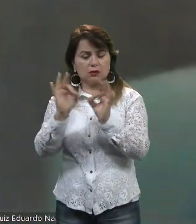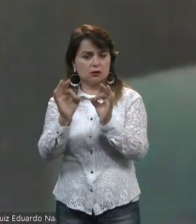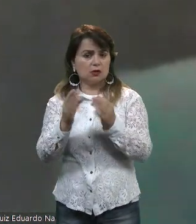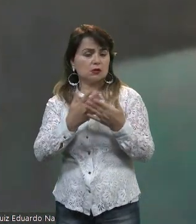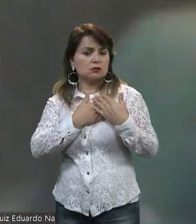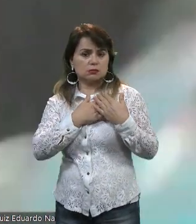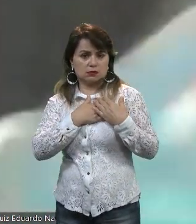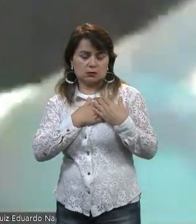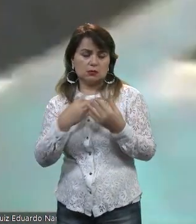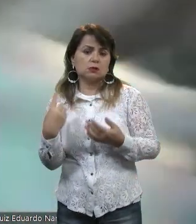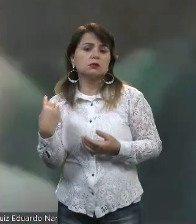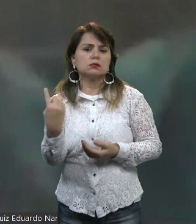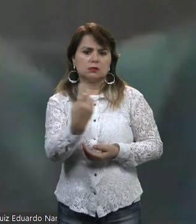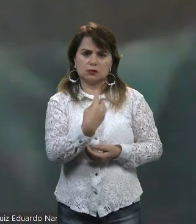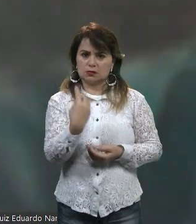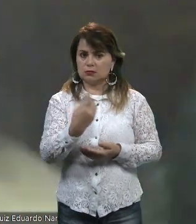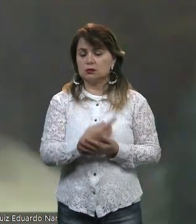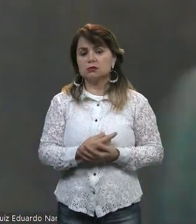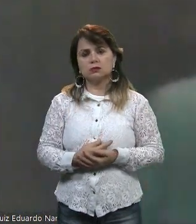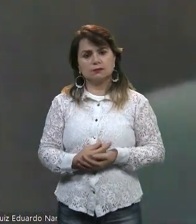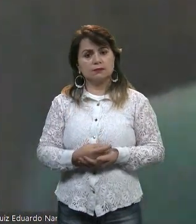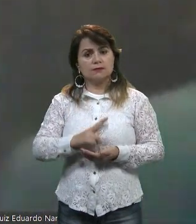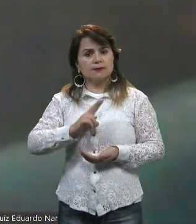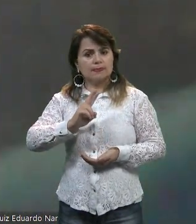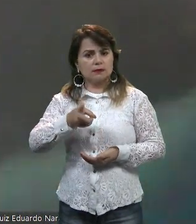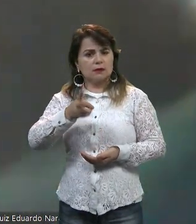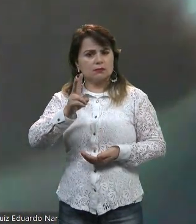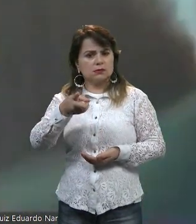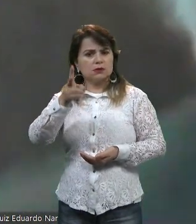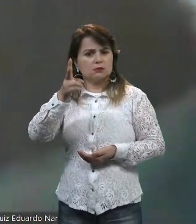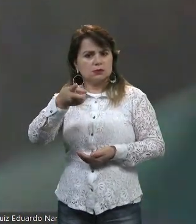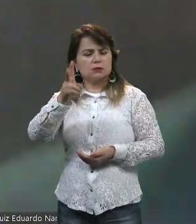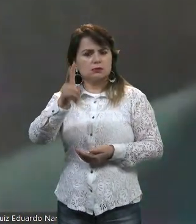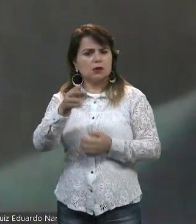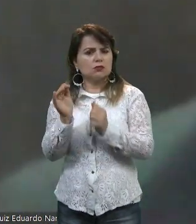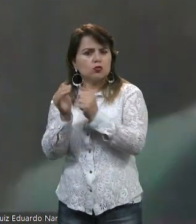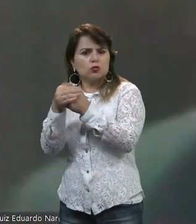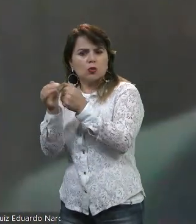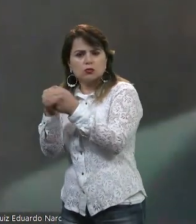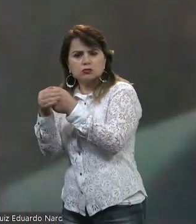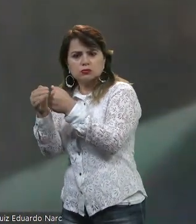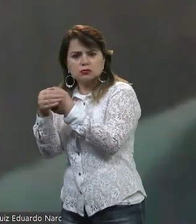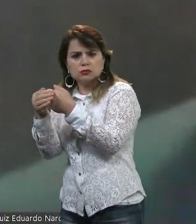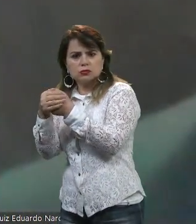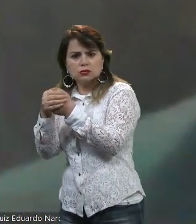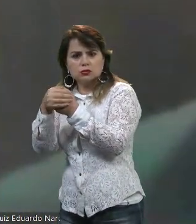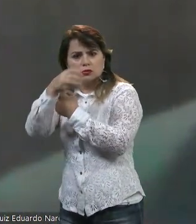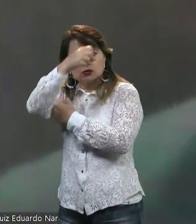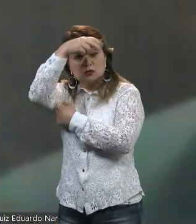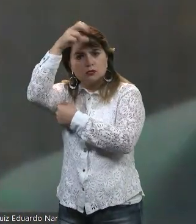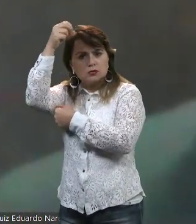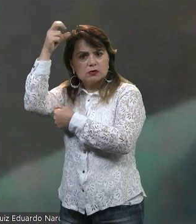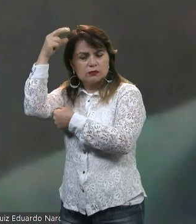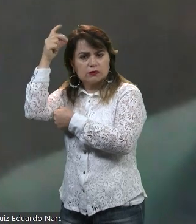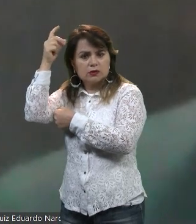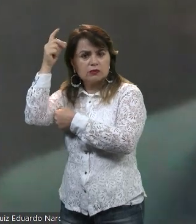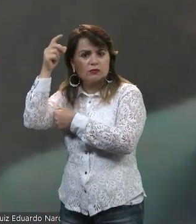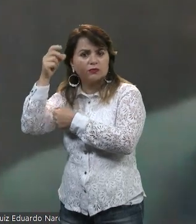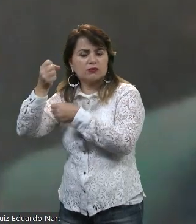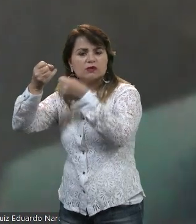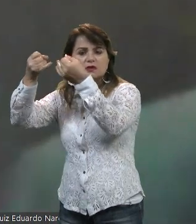nós. Sempre lá, no escurinho do cinema, o senhor prefeito vai dizer, eu mandei para a